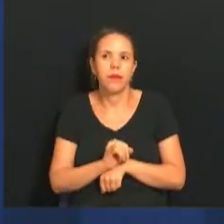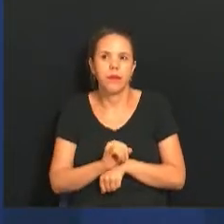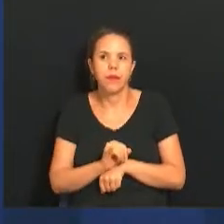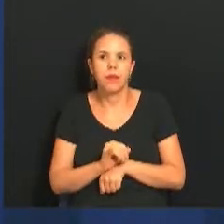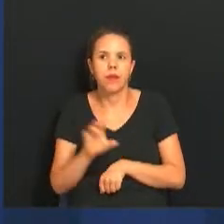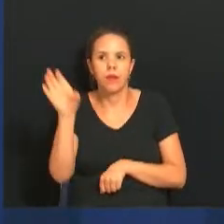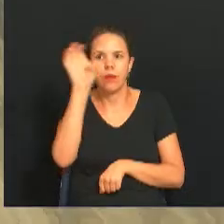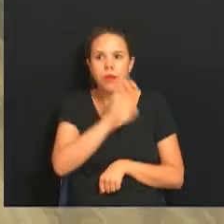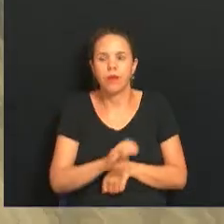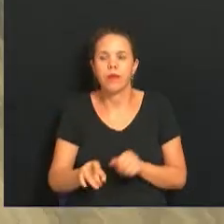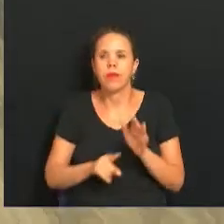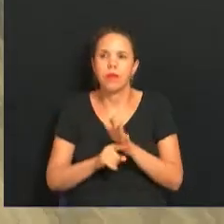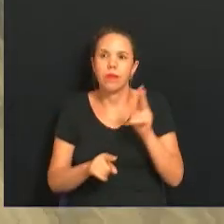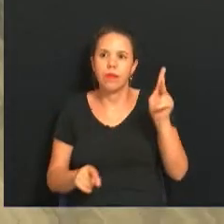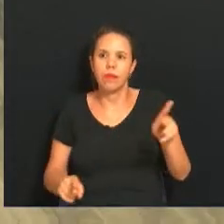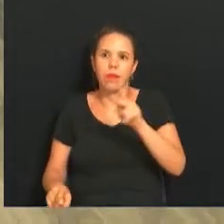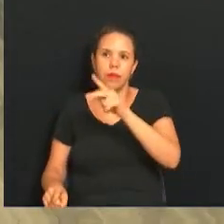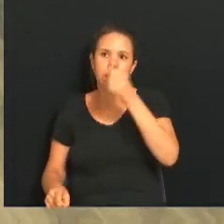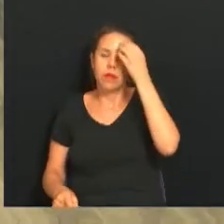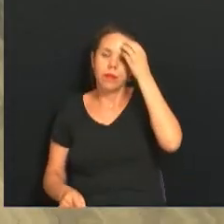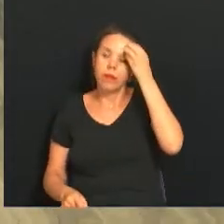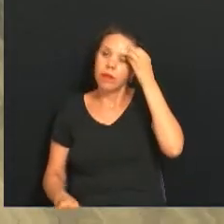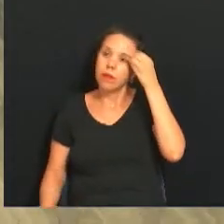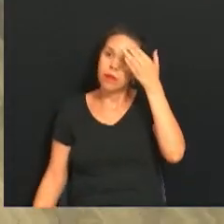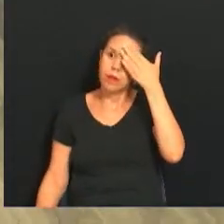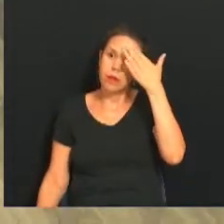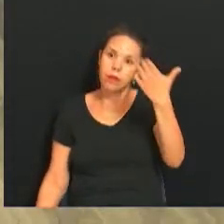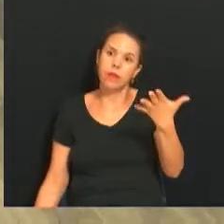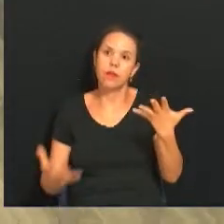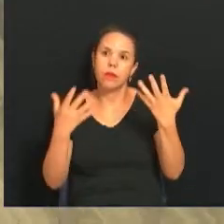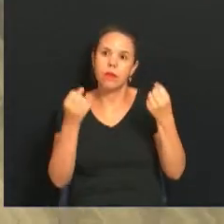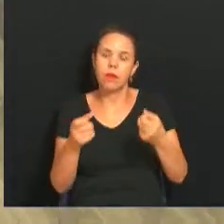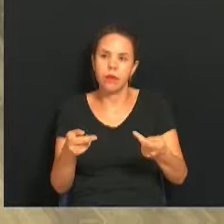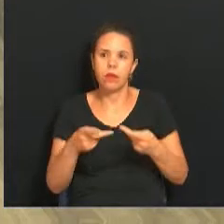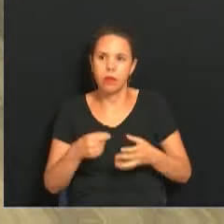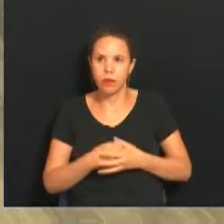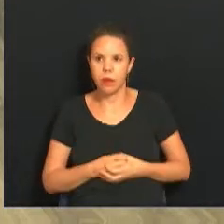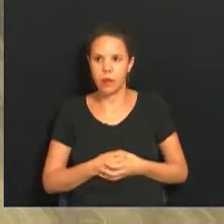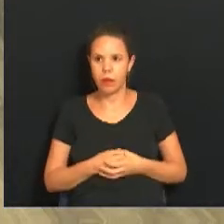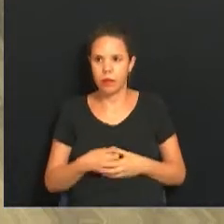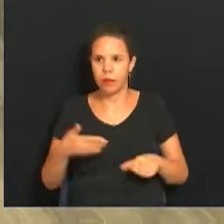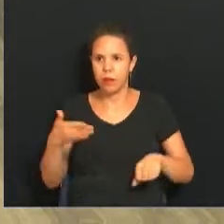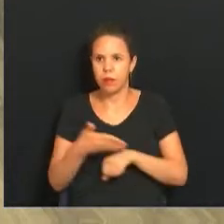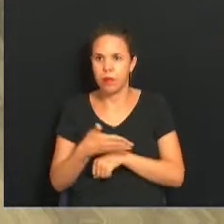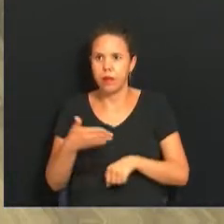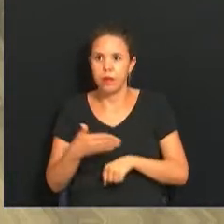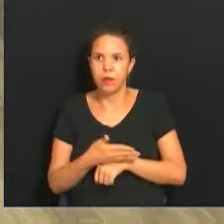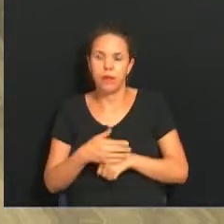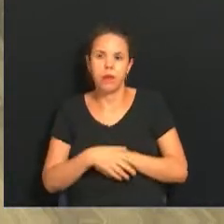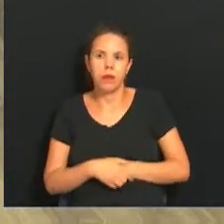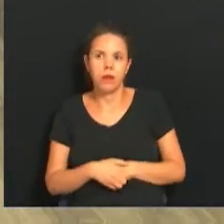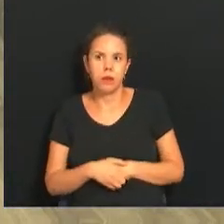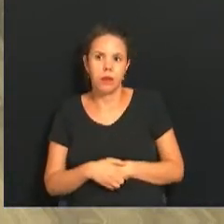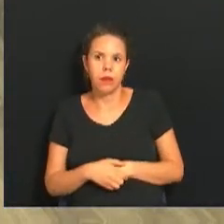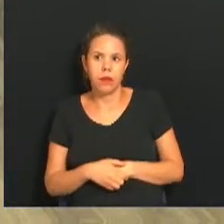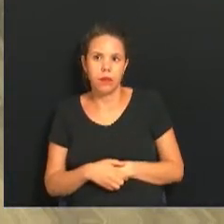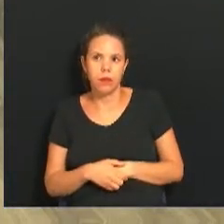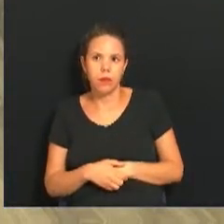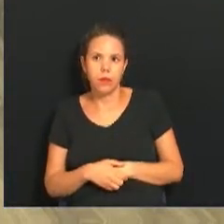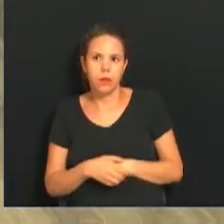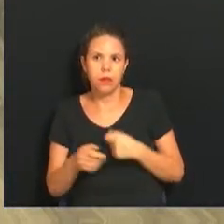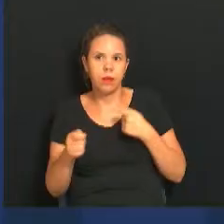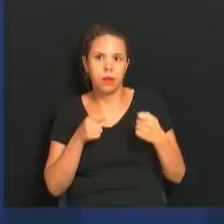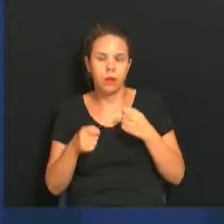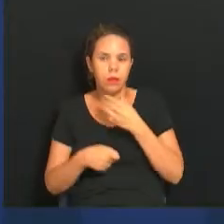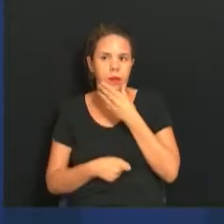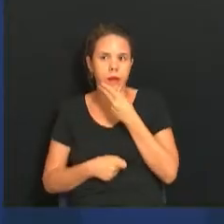Europa. Então, professor, muito obrigado por ter aceito o convite para participar aqui do Câmara Notícia, desta entrevista.